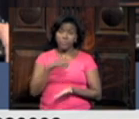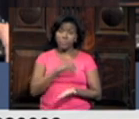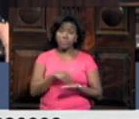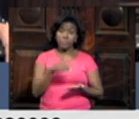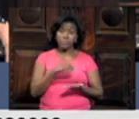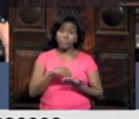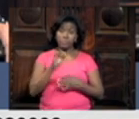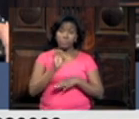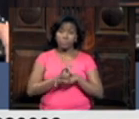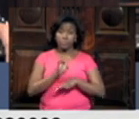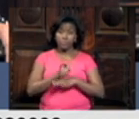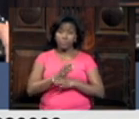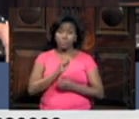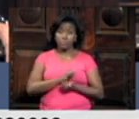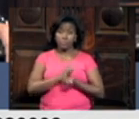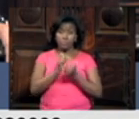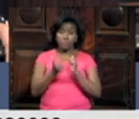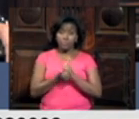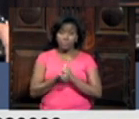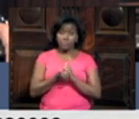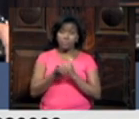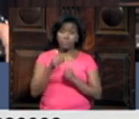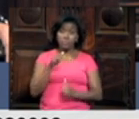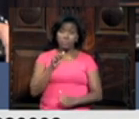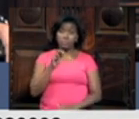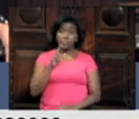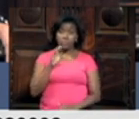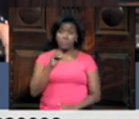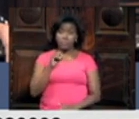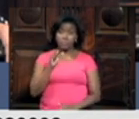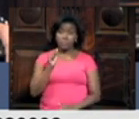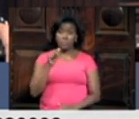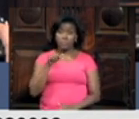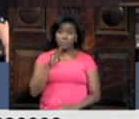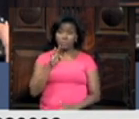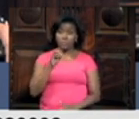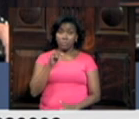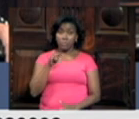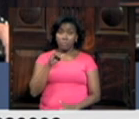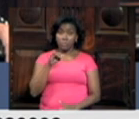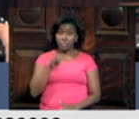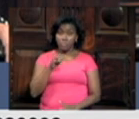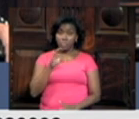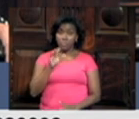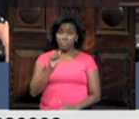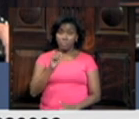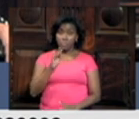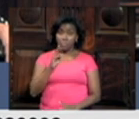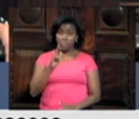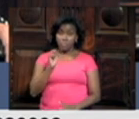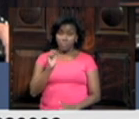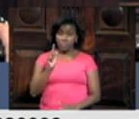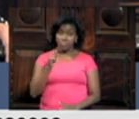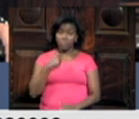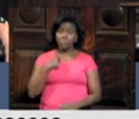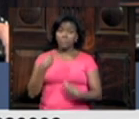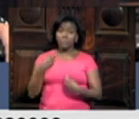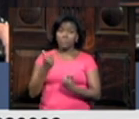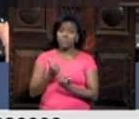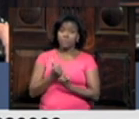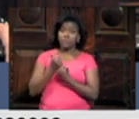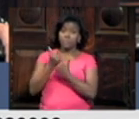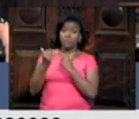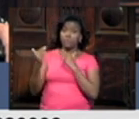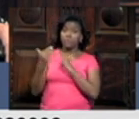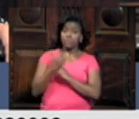de esporte, Marco Antônio Cabral, preciso da sua ajuda para que a gente possa botar lá os